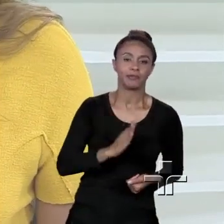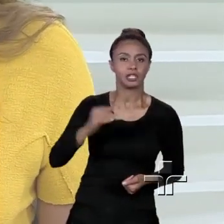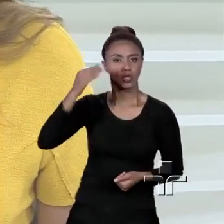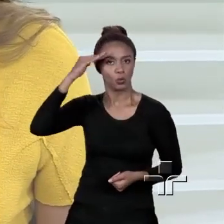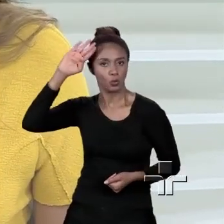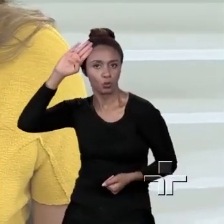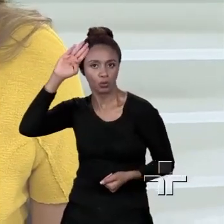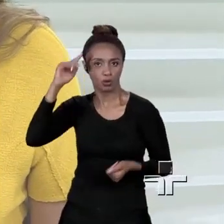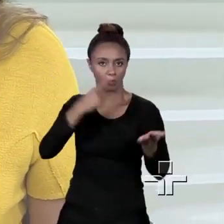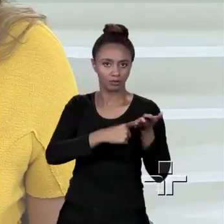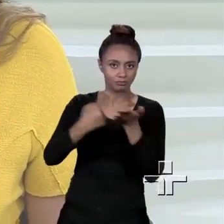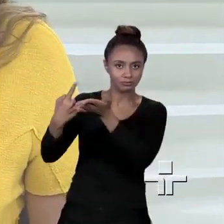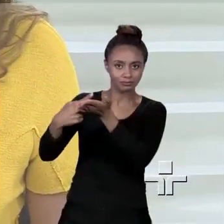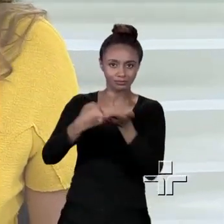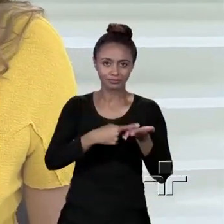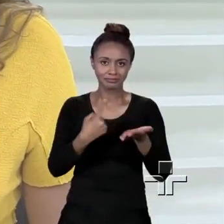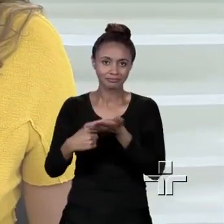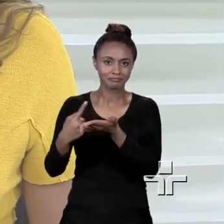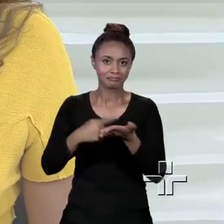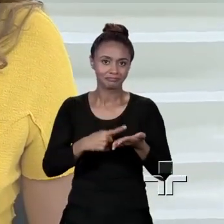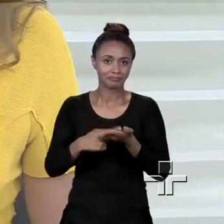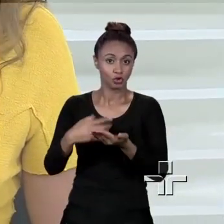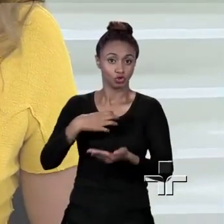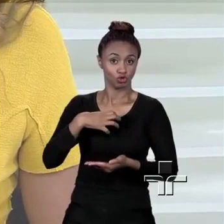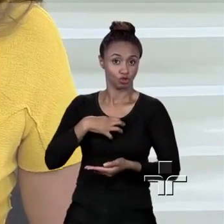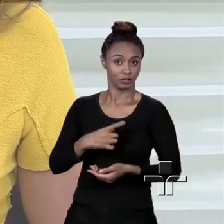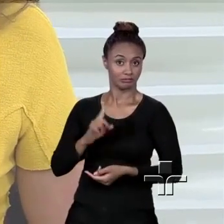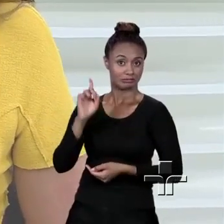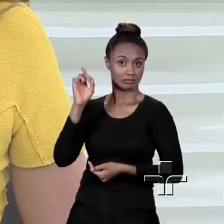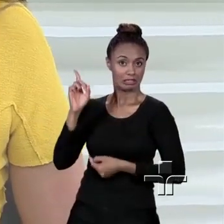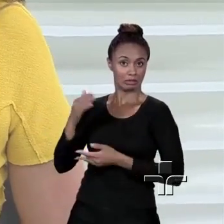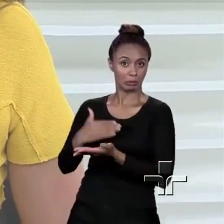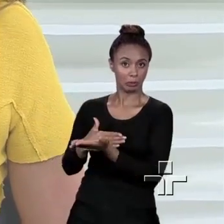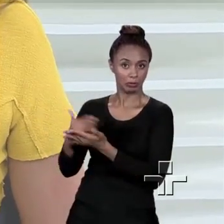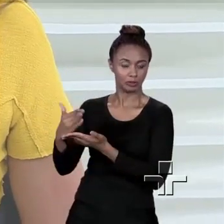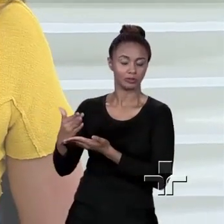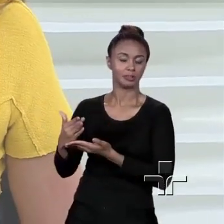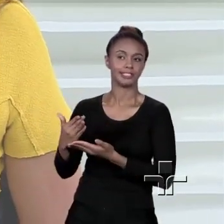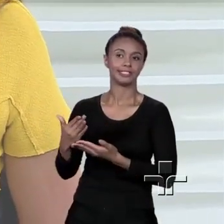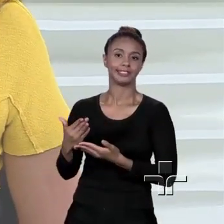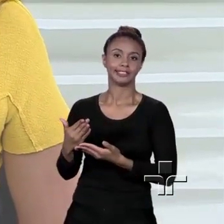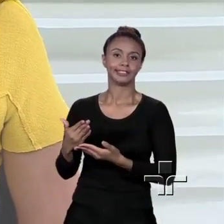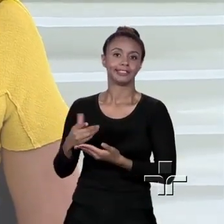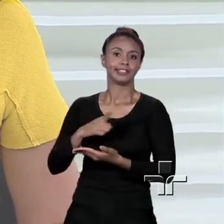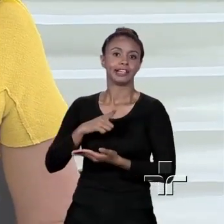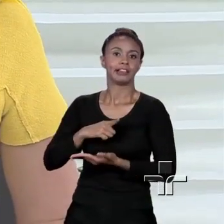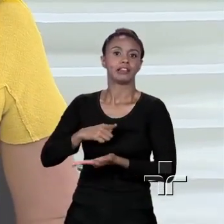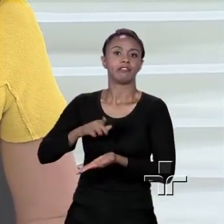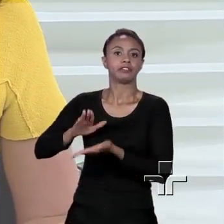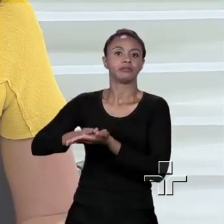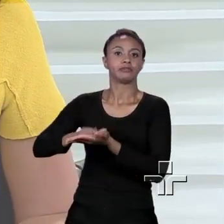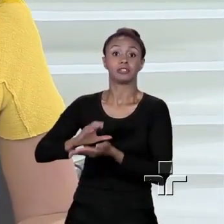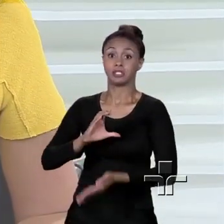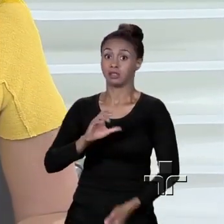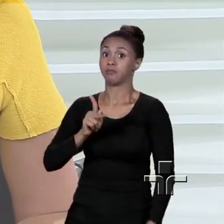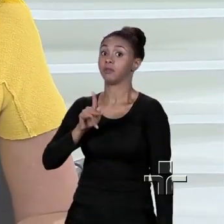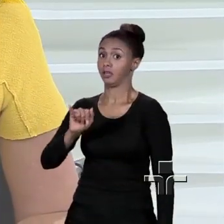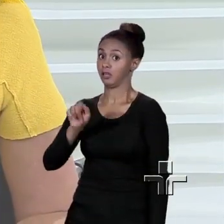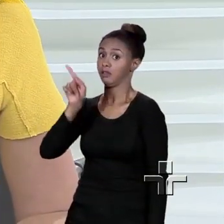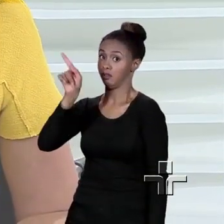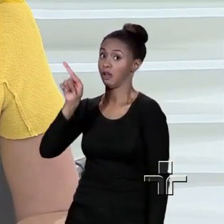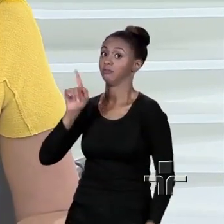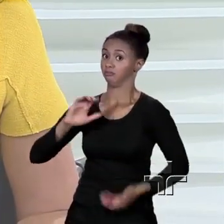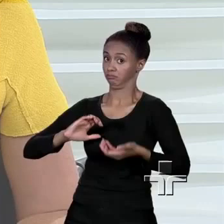Cuba, né, como isso foi feito, começou a circular lá um requerimento de CPI na Câmara